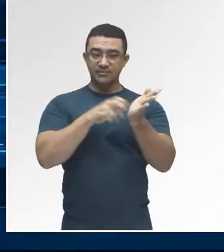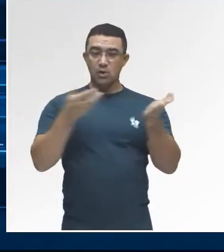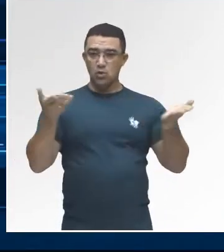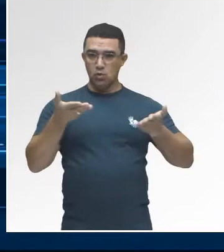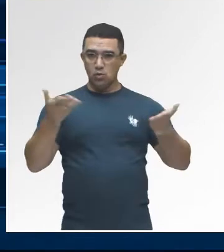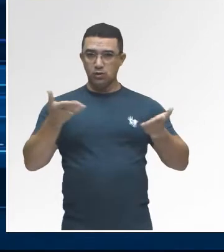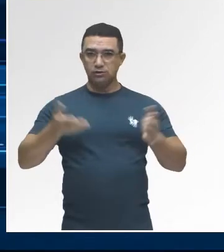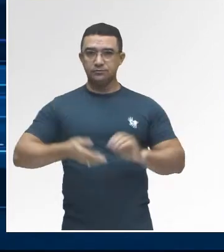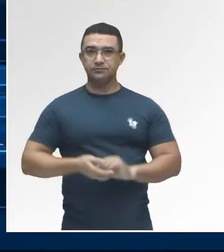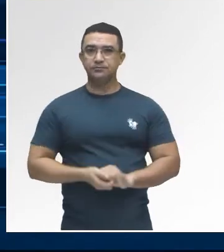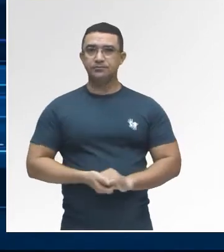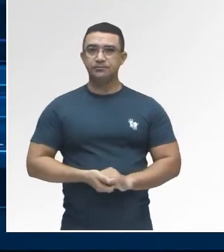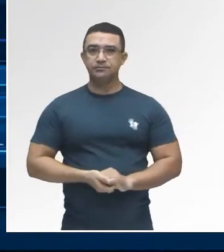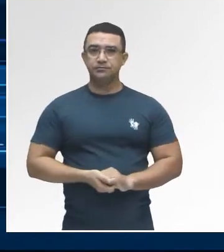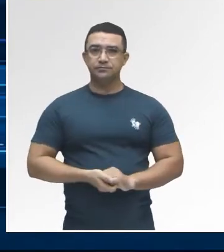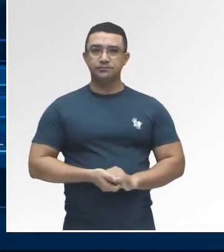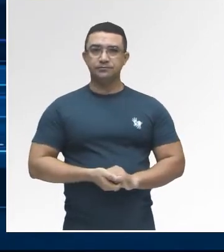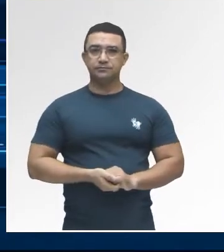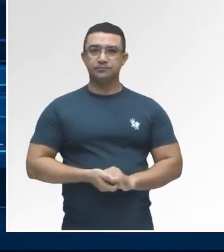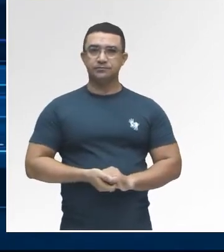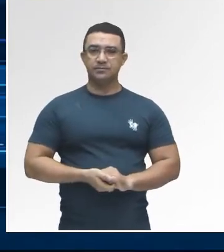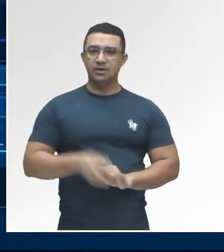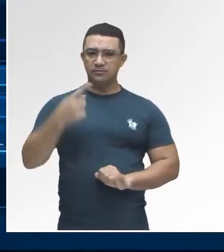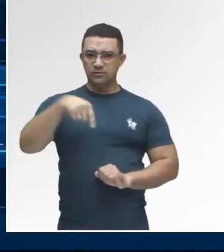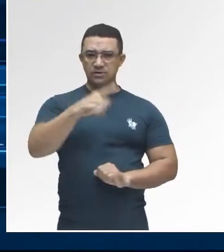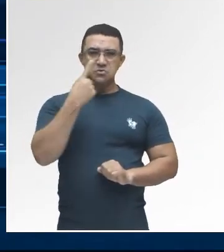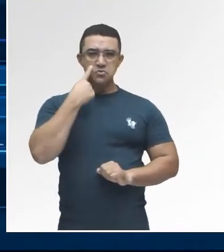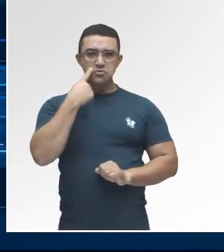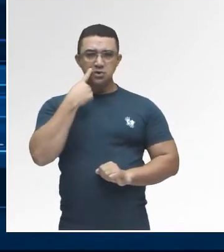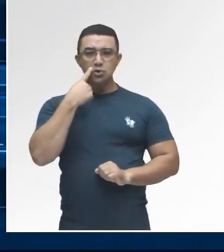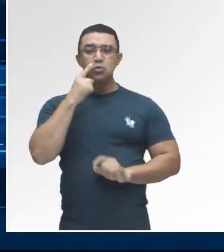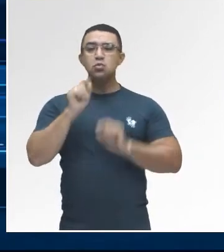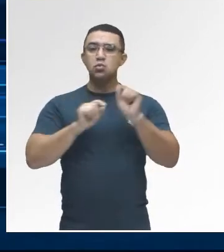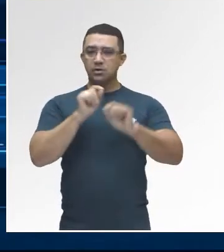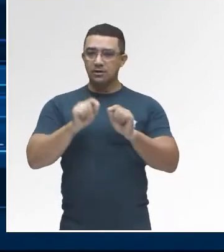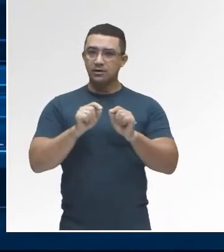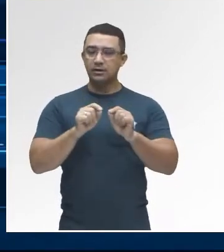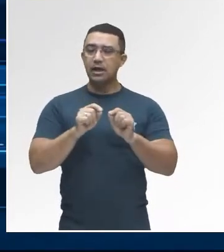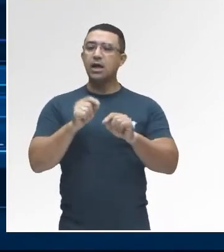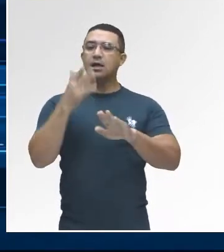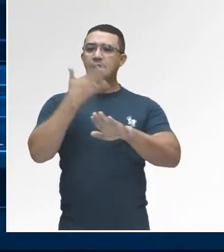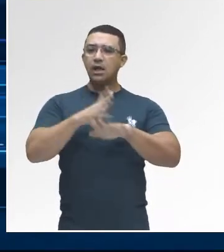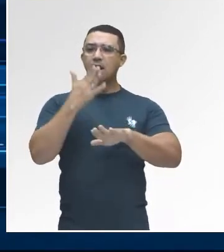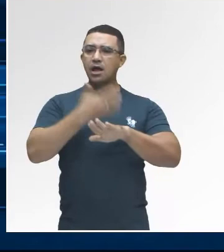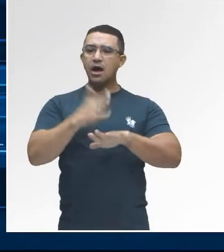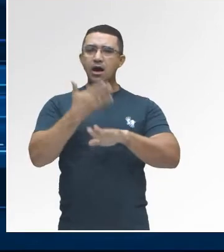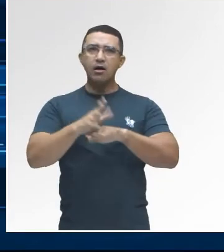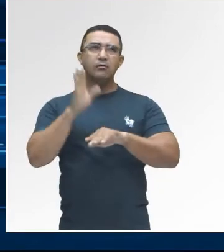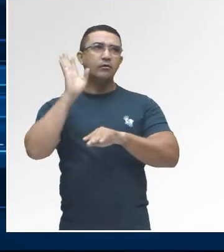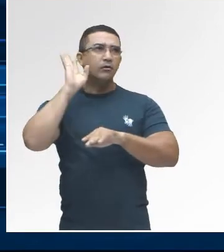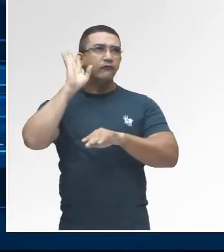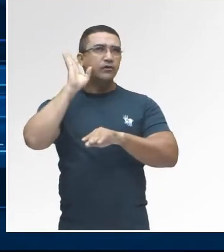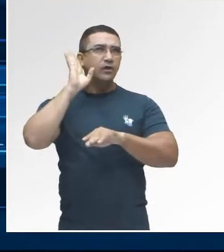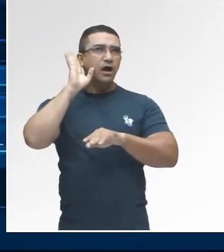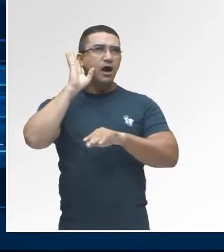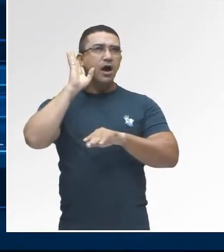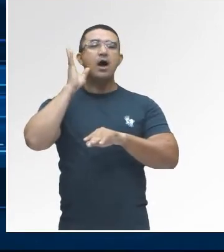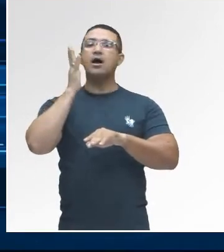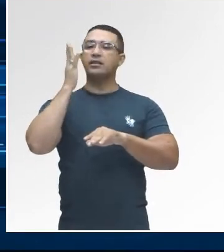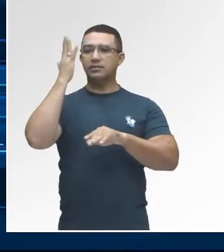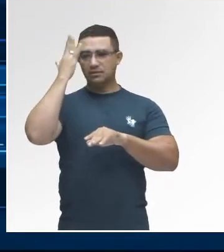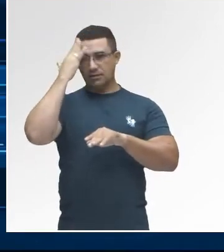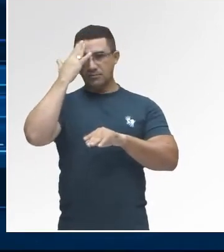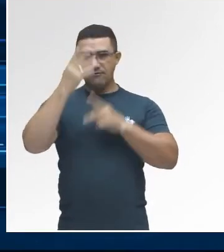hoje, ok? Bom, vocês viram várias vezes, né, para poder treinar o ouvido de vocês e saber falar um pouco melhor essas